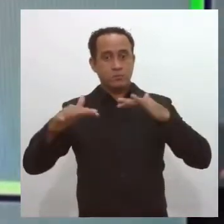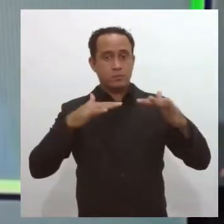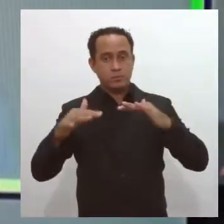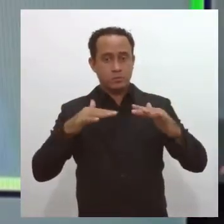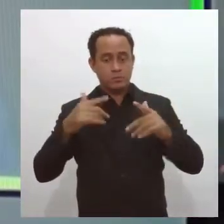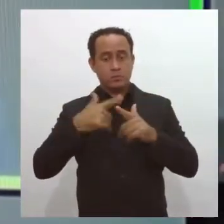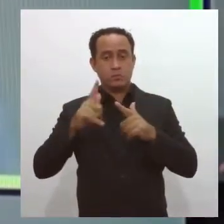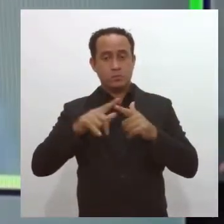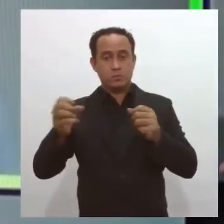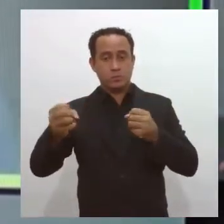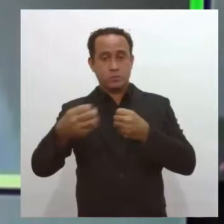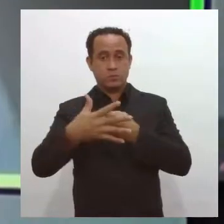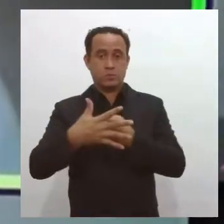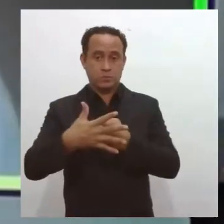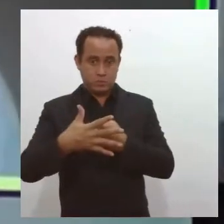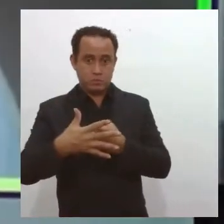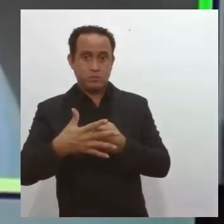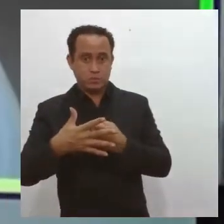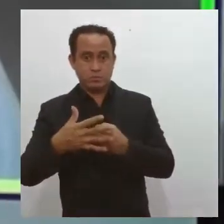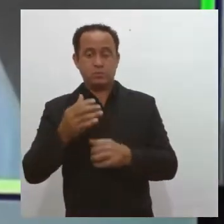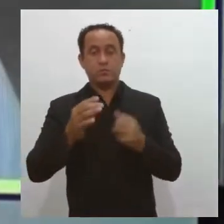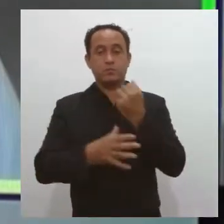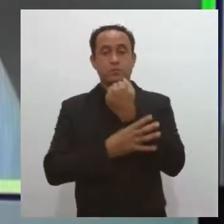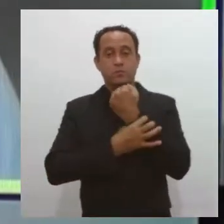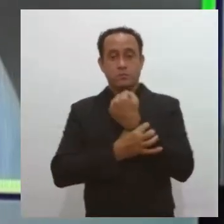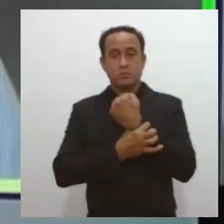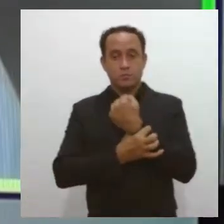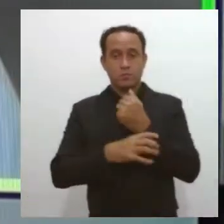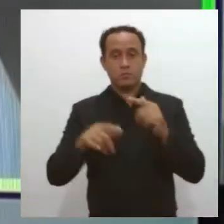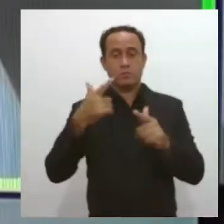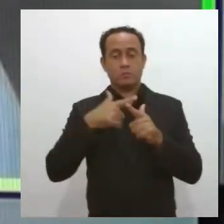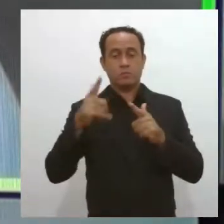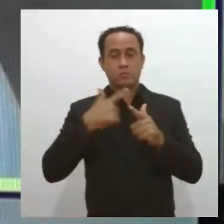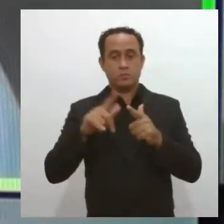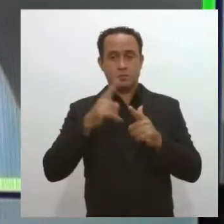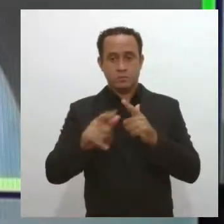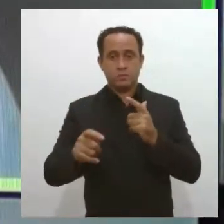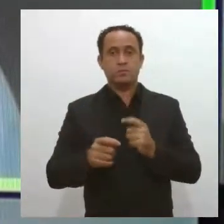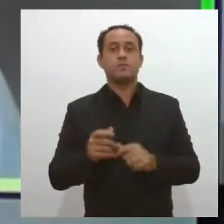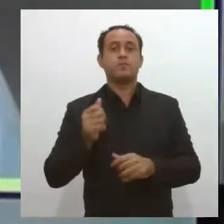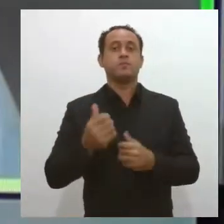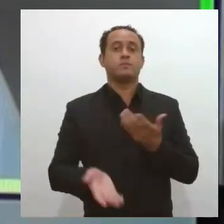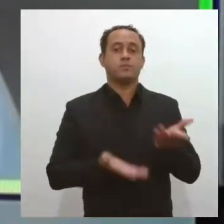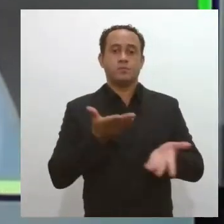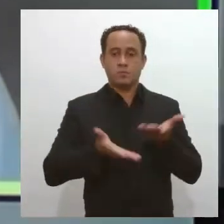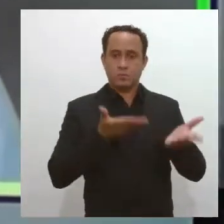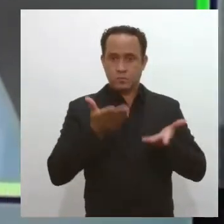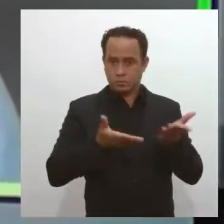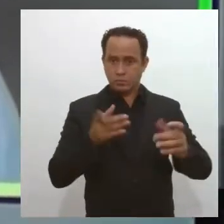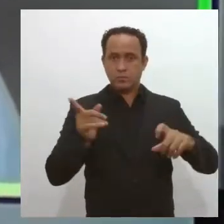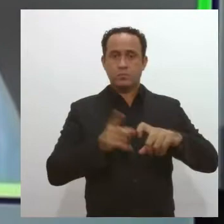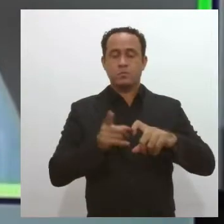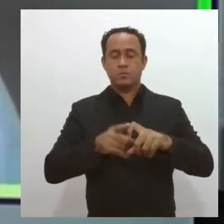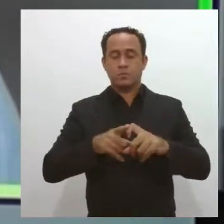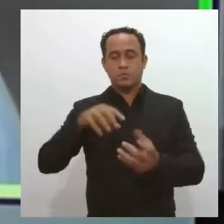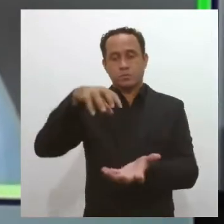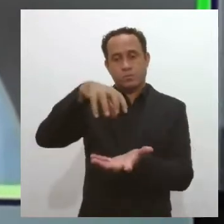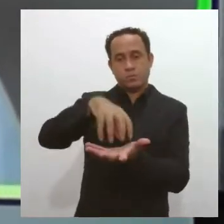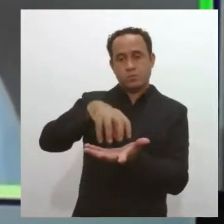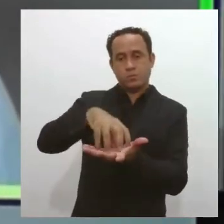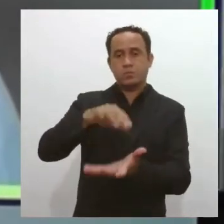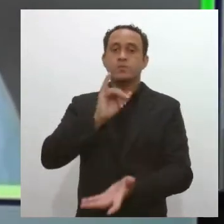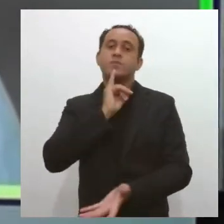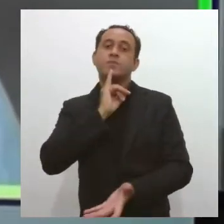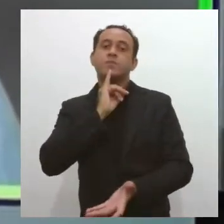cenário da pandemia, a fim de garantirem os insumos necessários para a manutenção do Centro de Nefrologia de Itabaiana pelo período